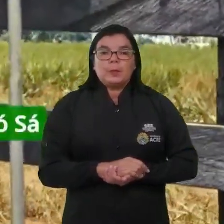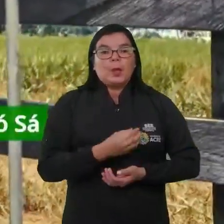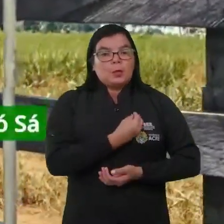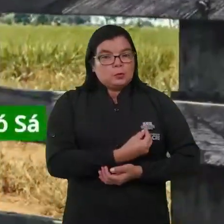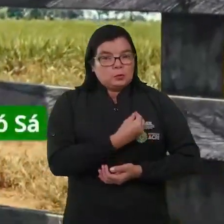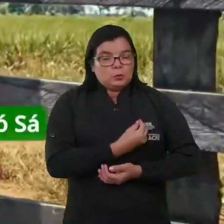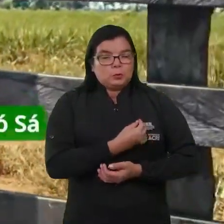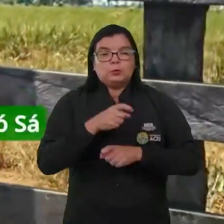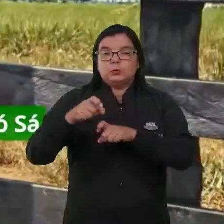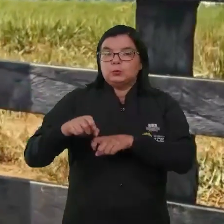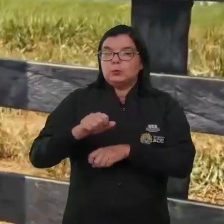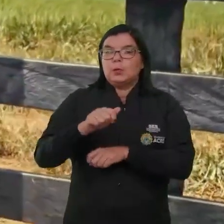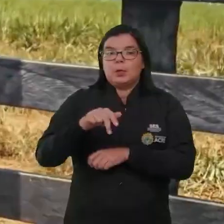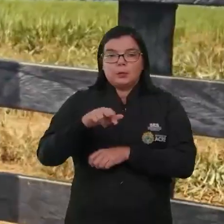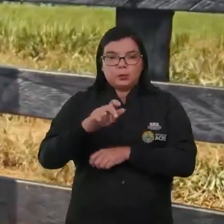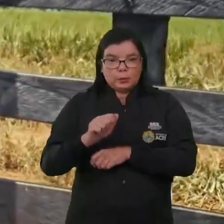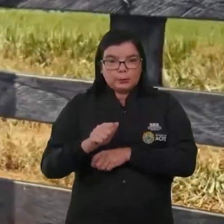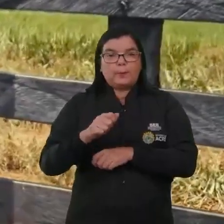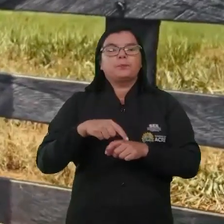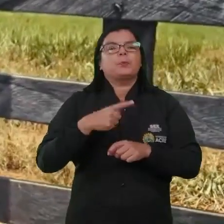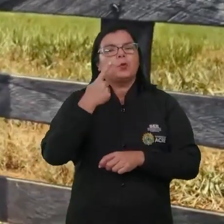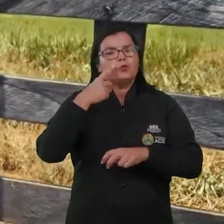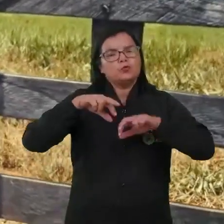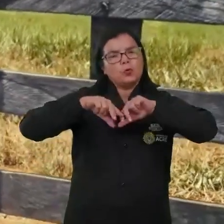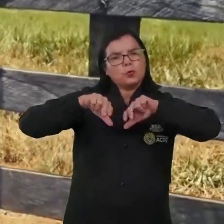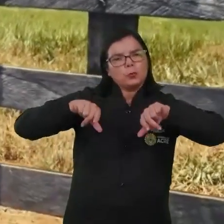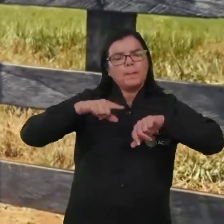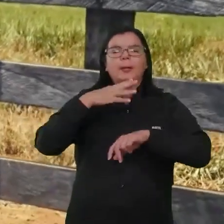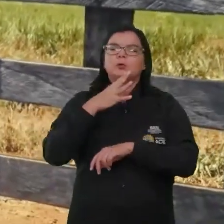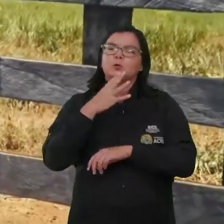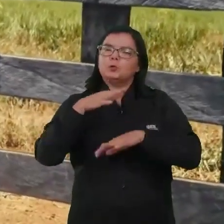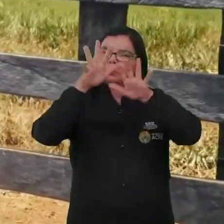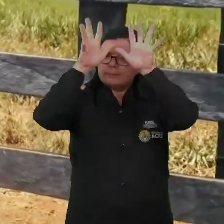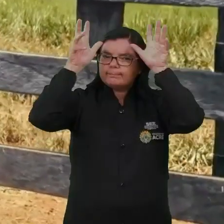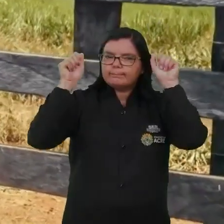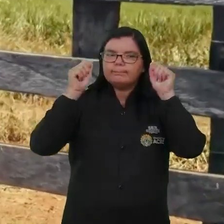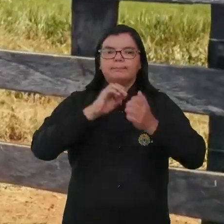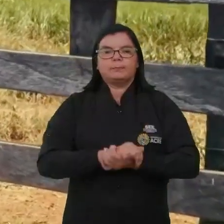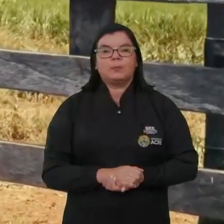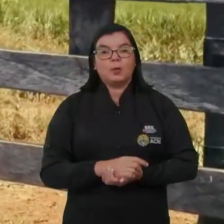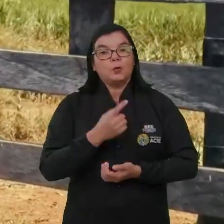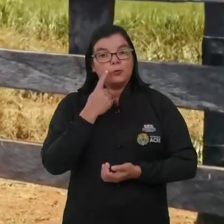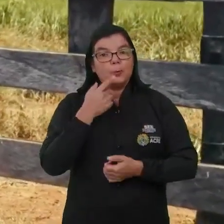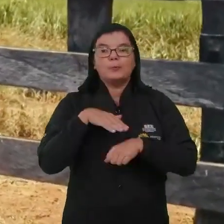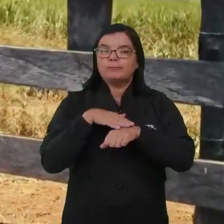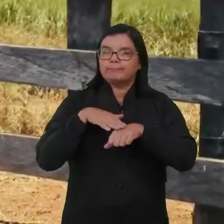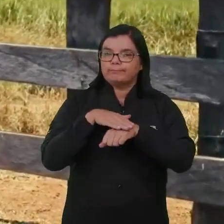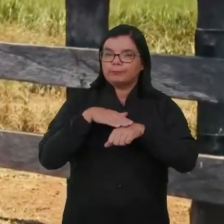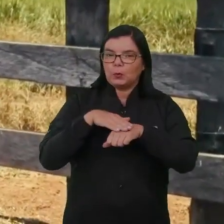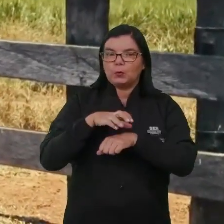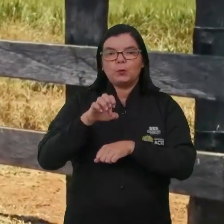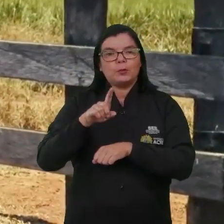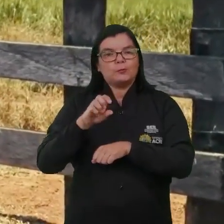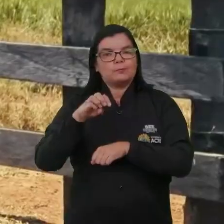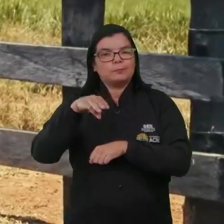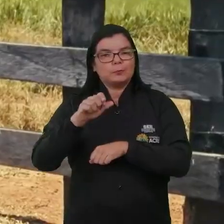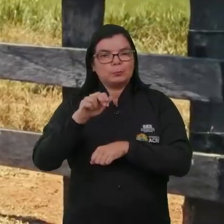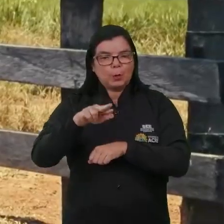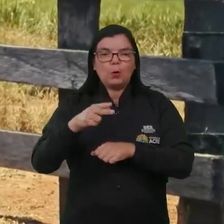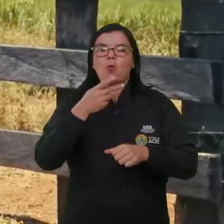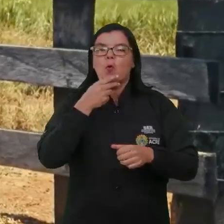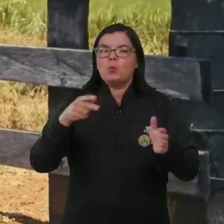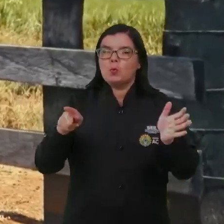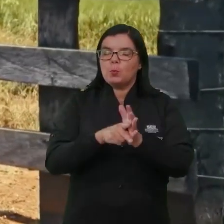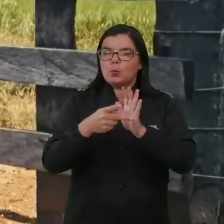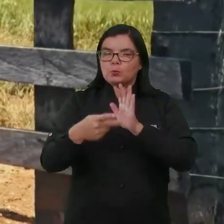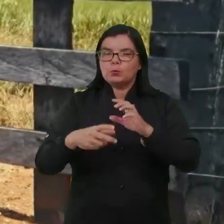Estamos aqui no sítio arqueológico Jacossá, talvez um dos geoglifos mais conhecidos do Acre. E por isso nós vamos conversar com o seu Edmar,